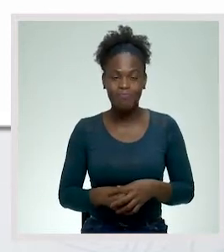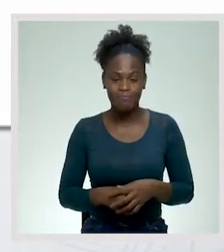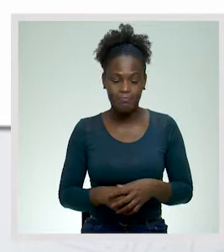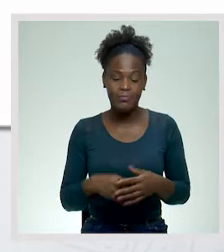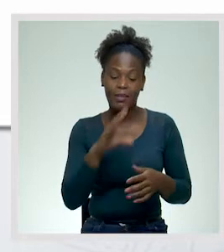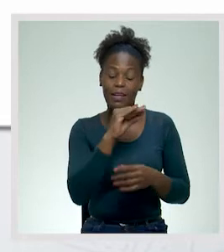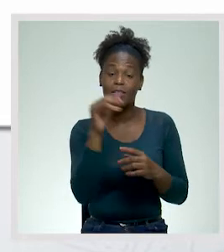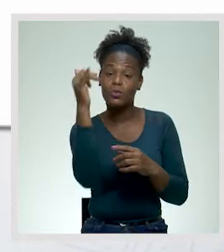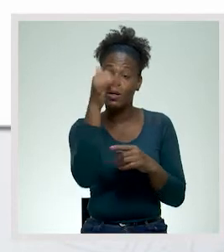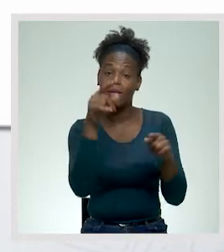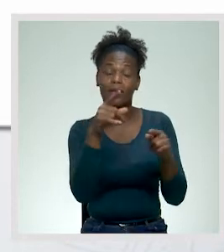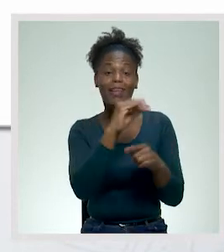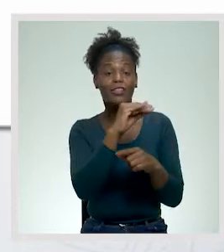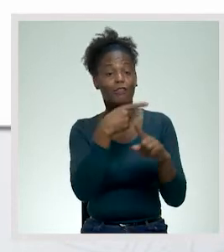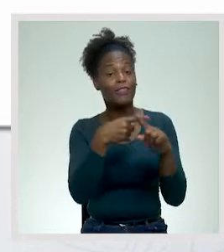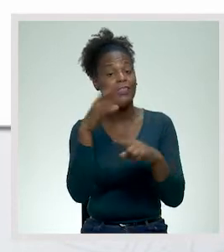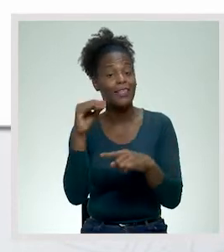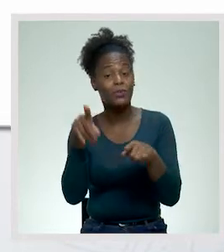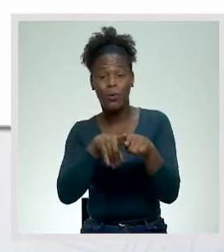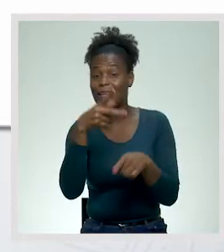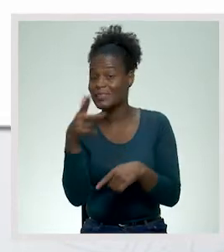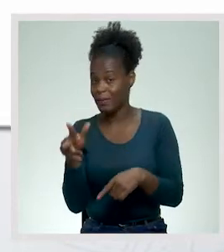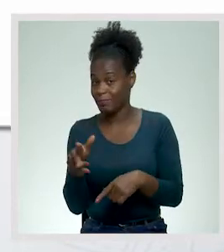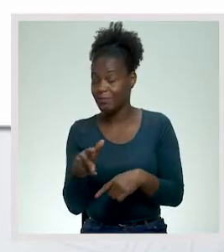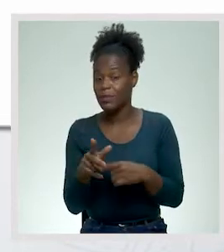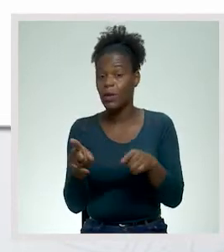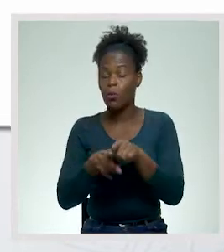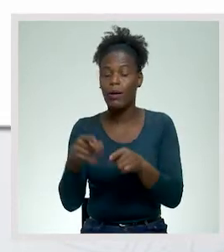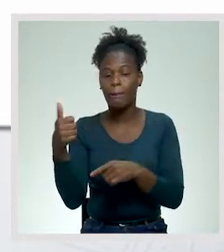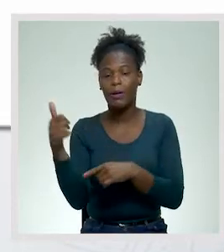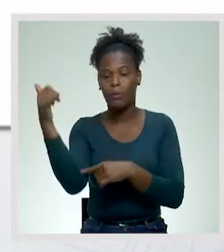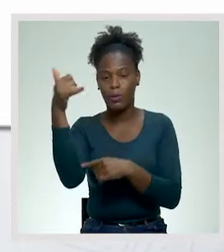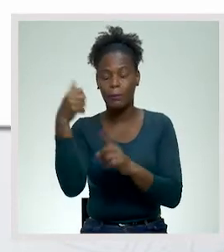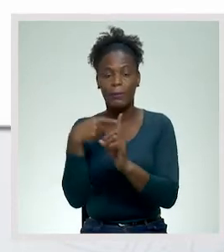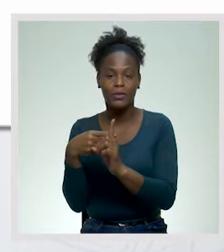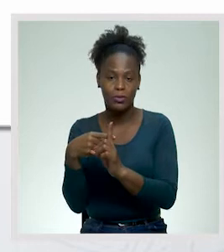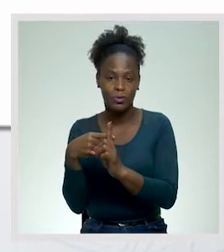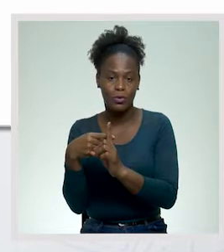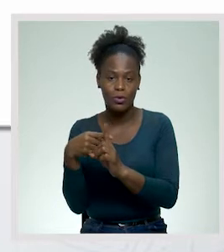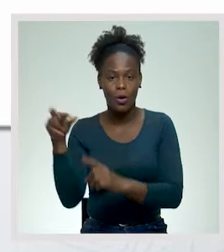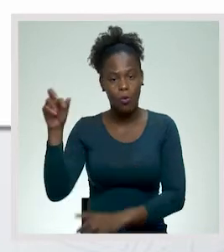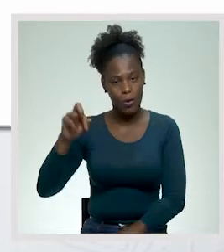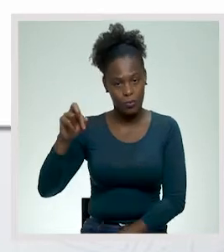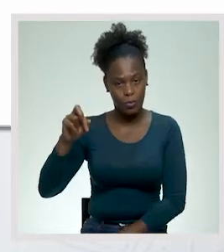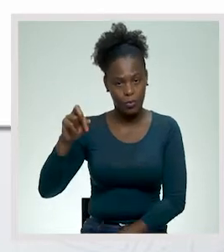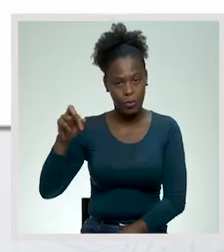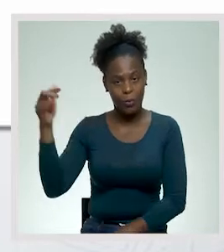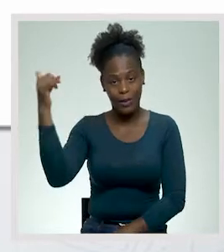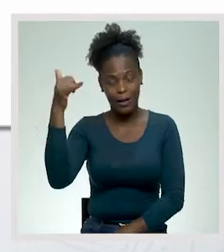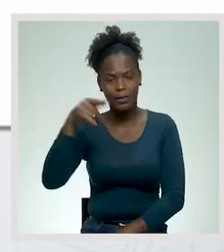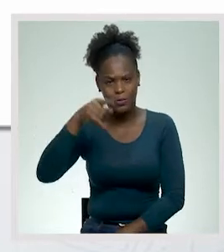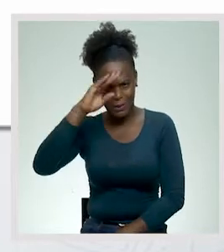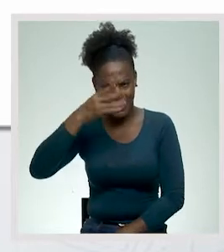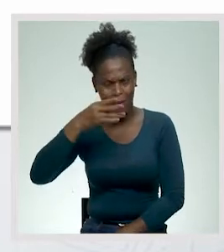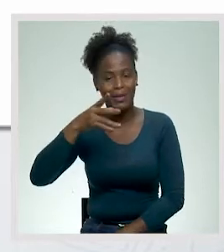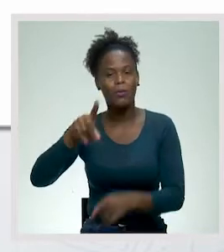10 ao quadrado, 10 vezes 10 dá 100, igual a b ao quadrado mais 8 ao quadrado. Já sabem que